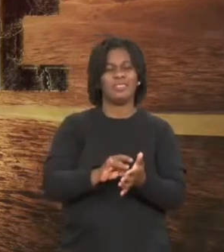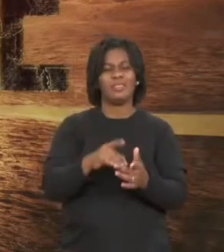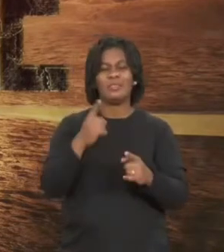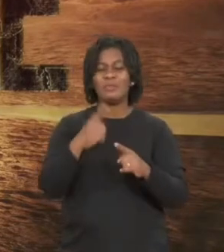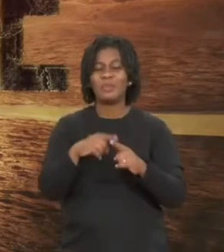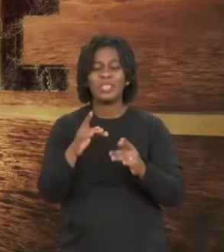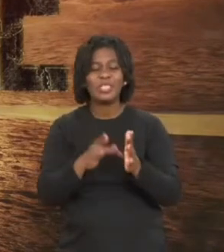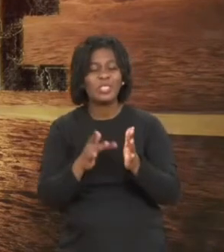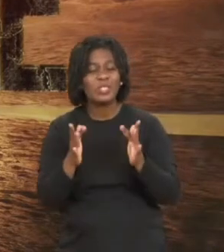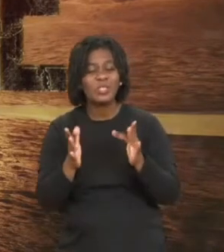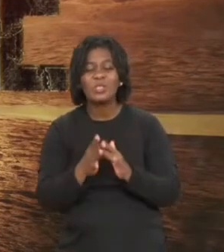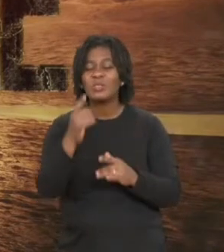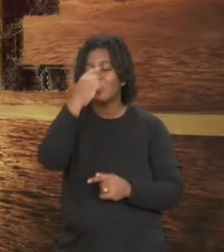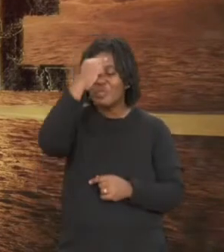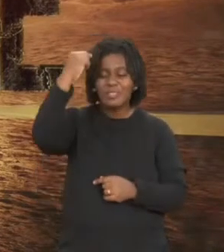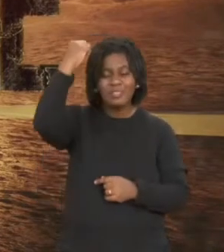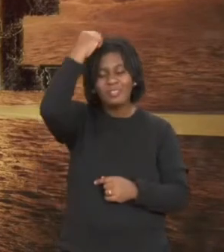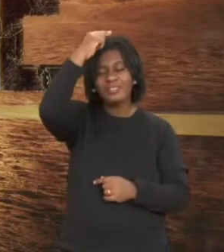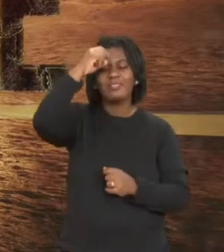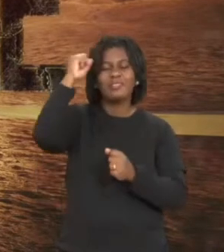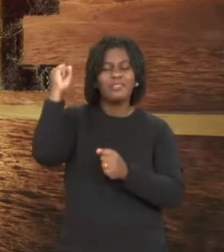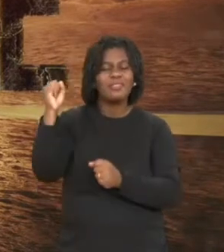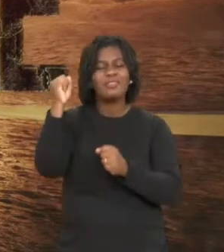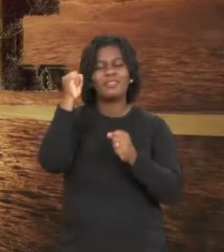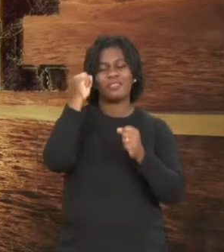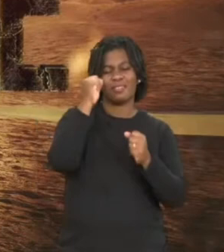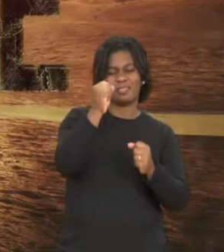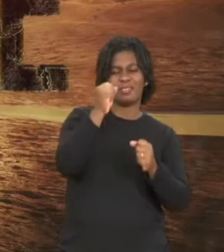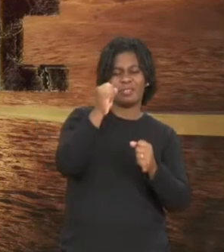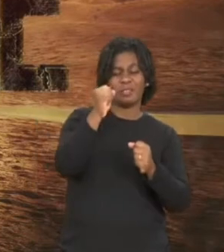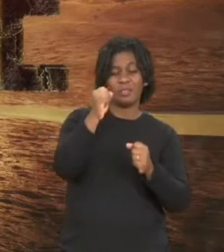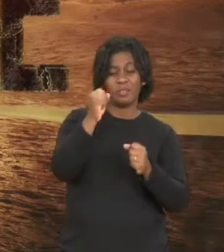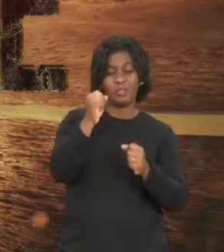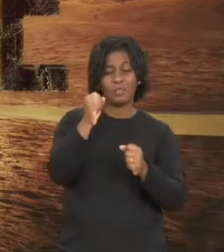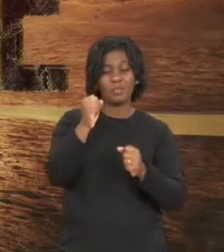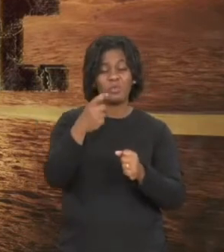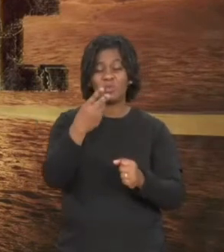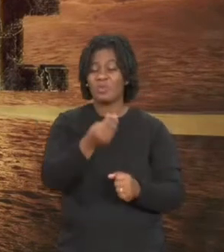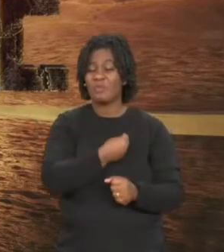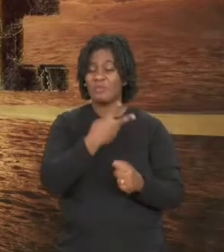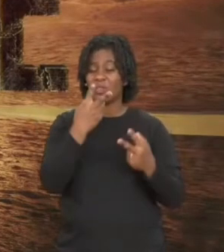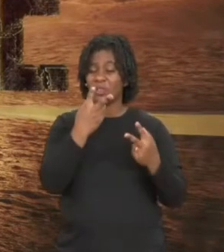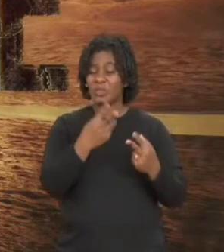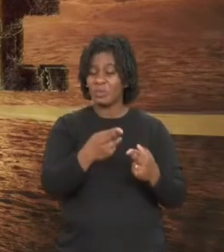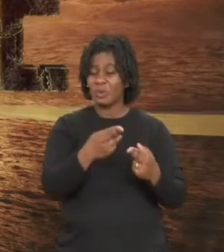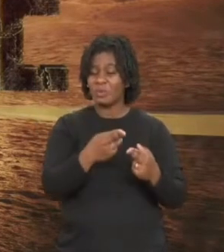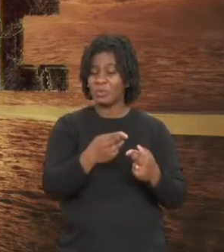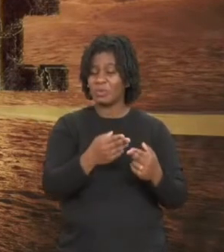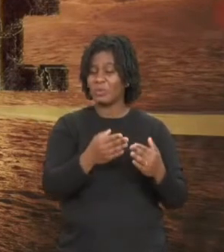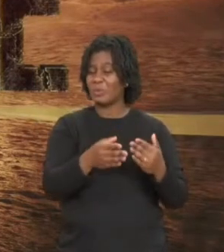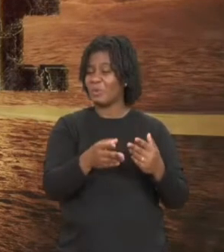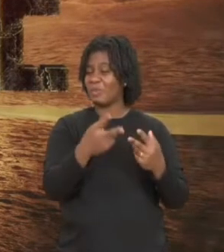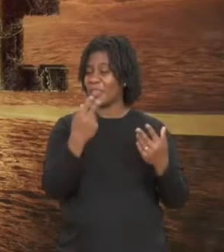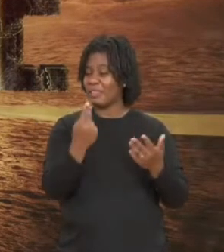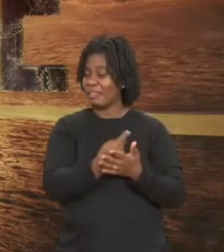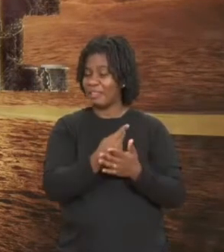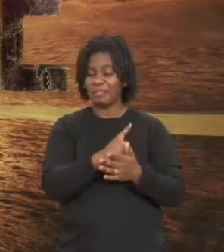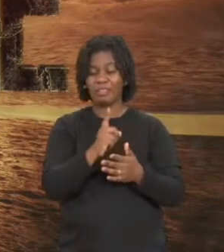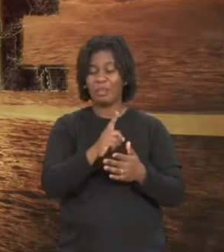porque ele é santo. Ele é poderoso. Não vai porque ele é grande. Ele é misericordioso. Ele